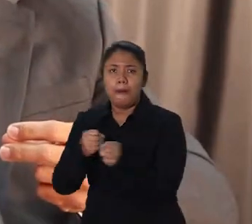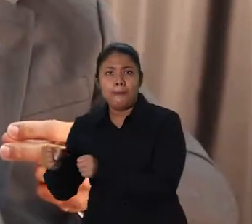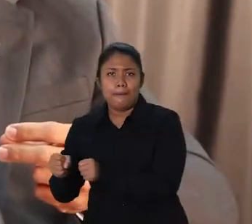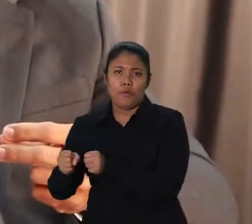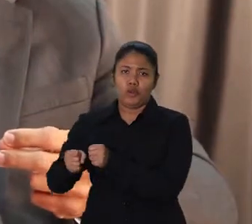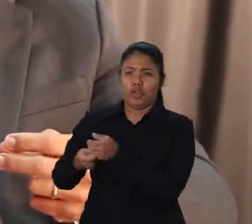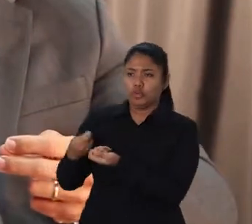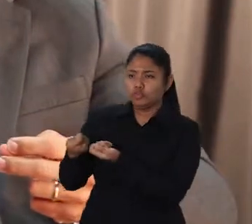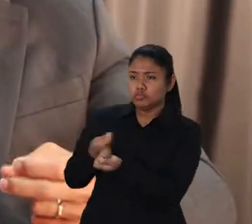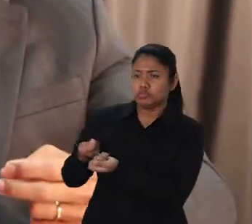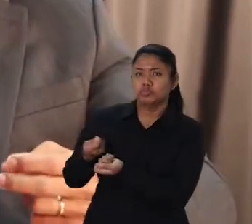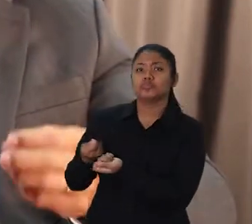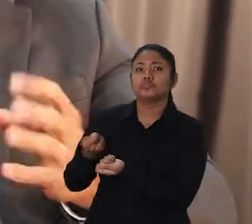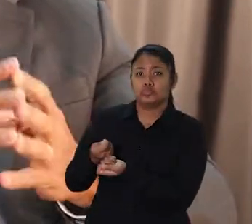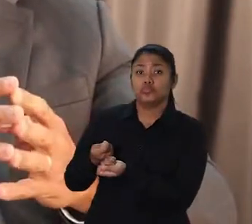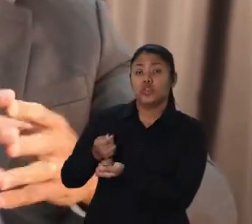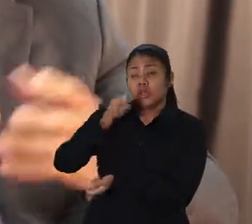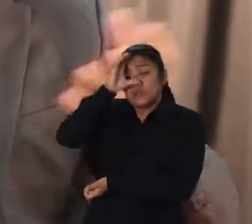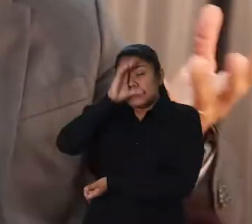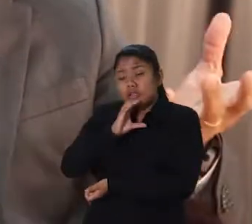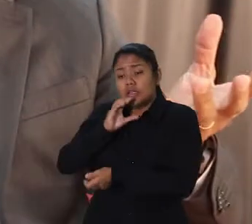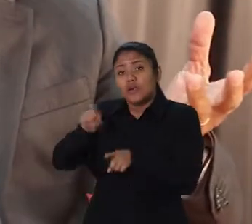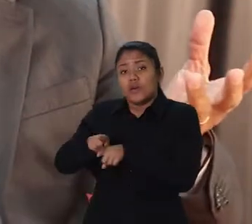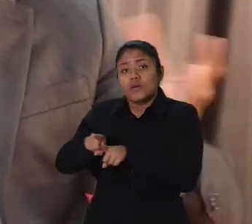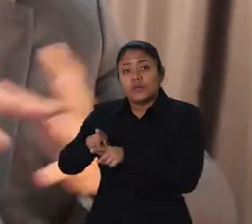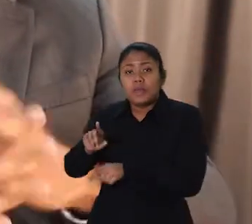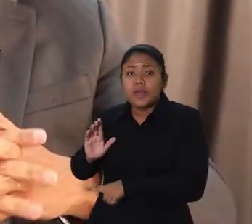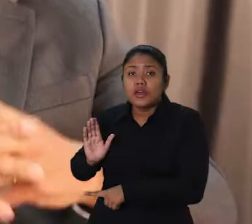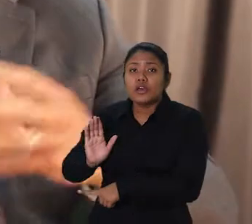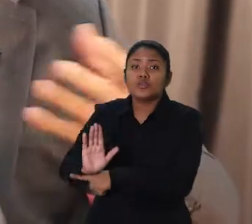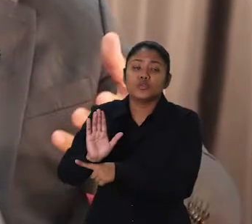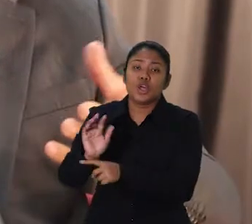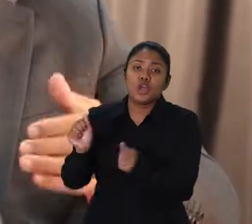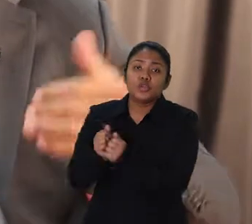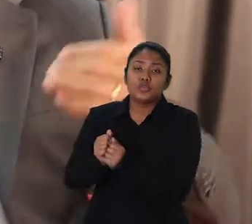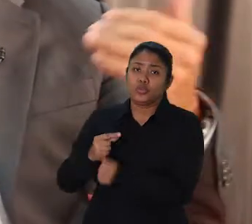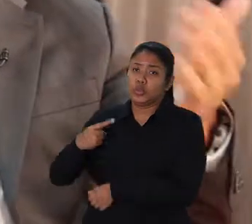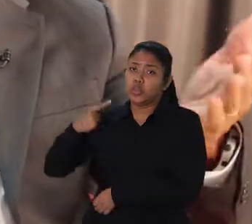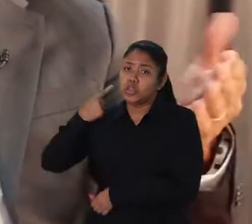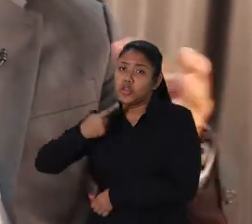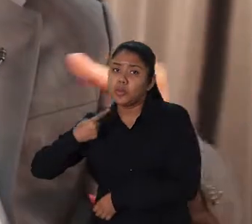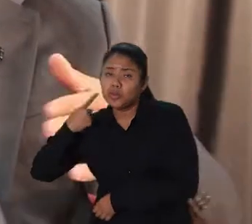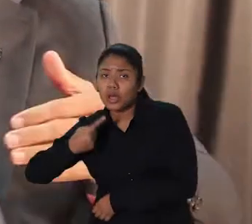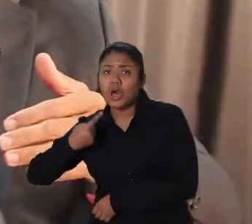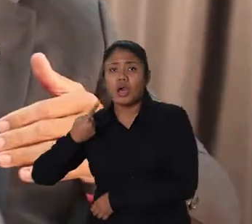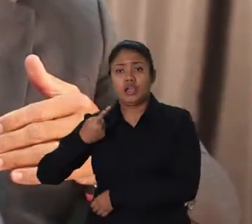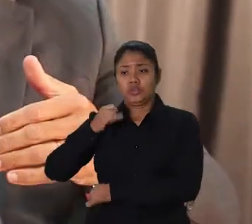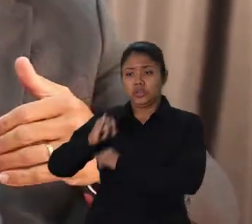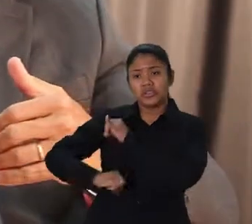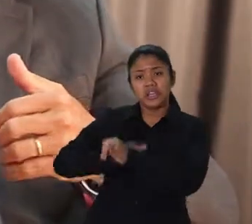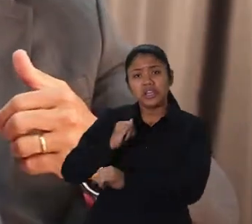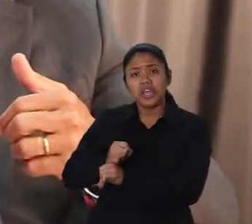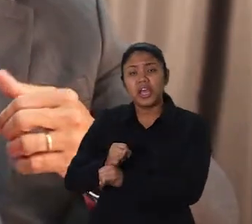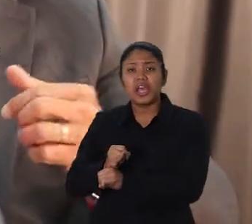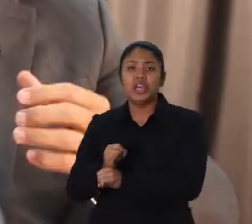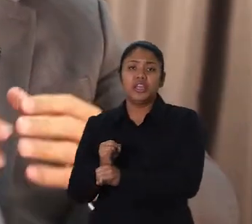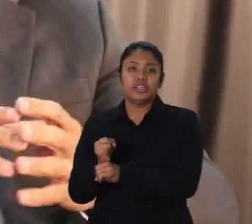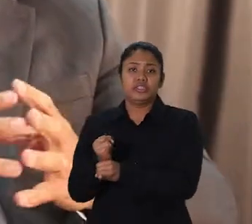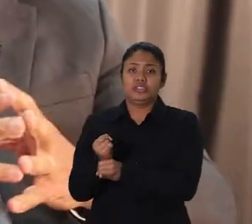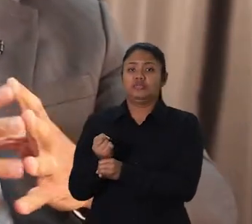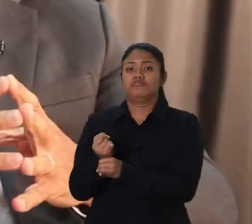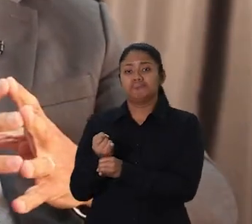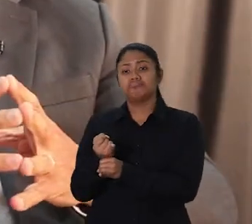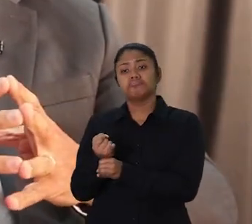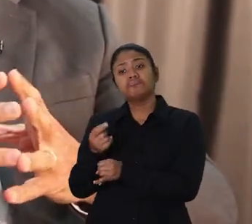através da secretaria de estado eo cidadão é contribuir com o seu deputado via online enfim